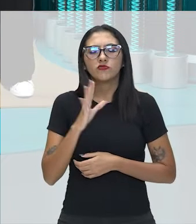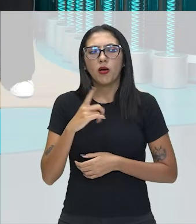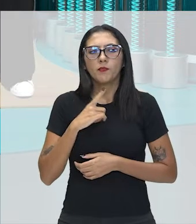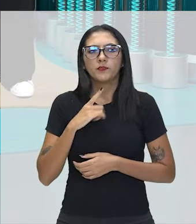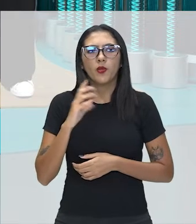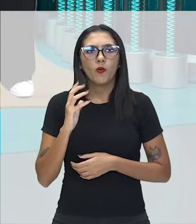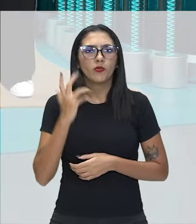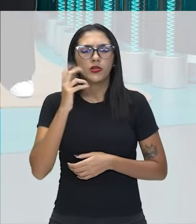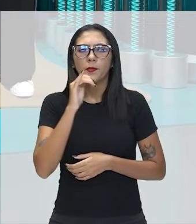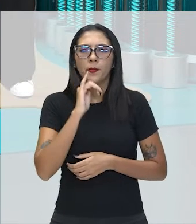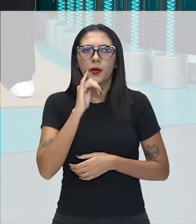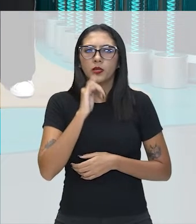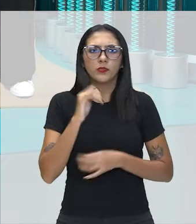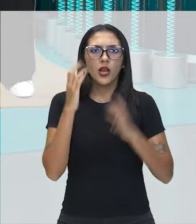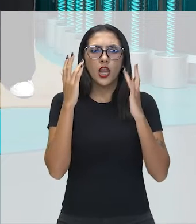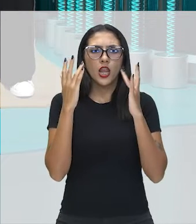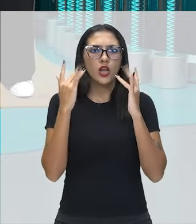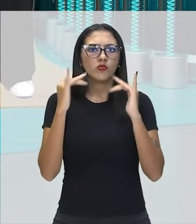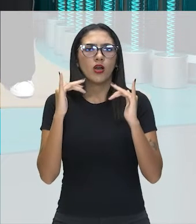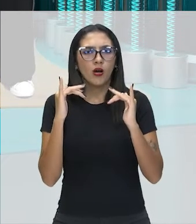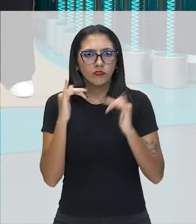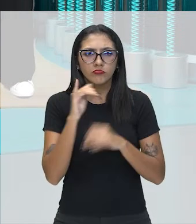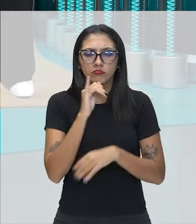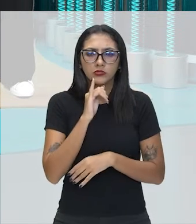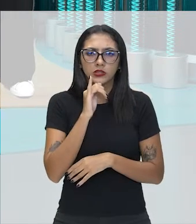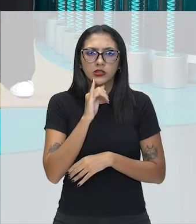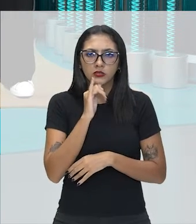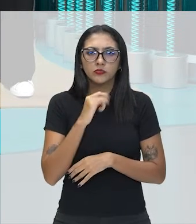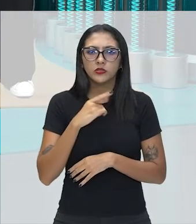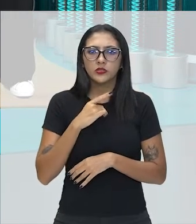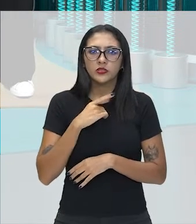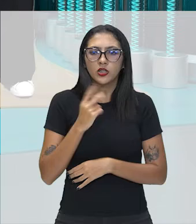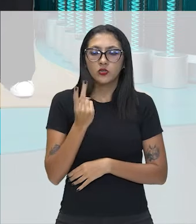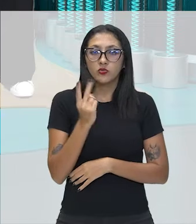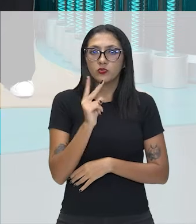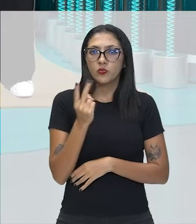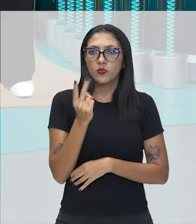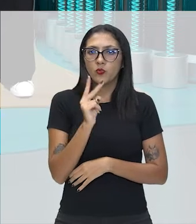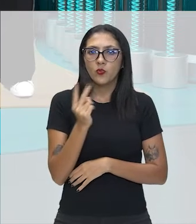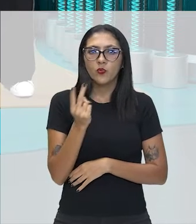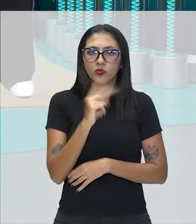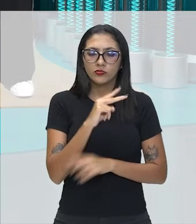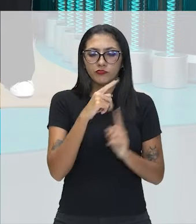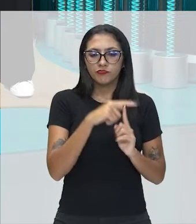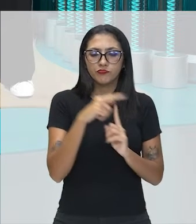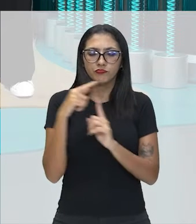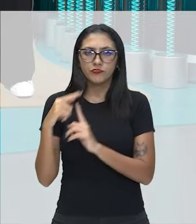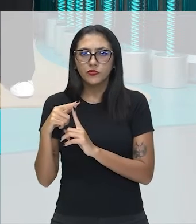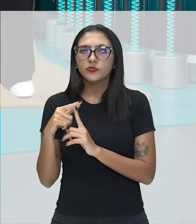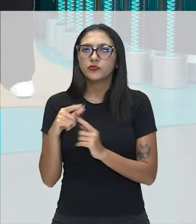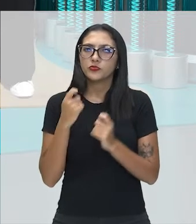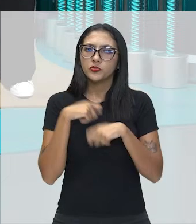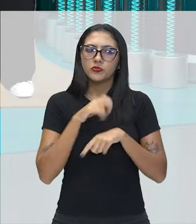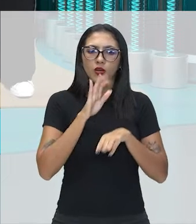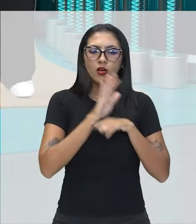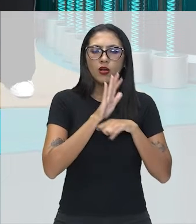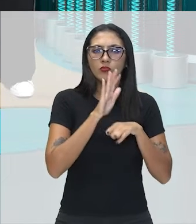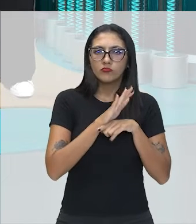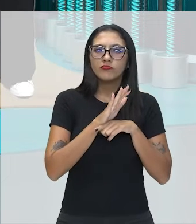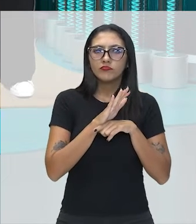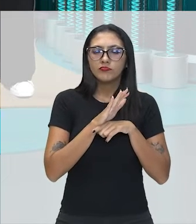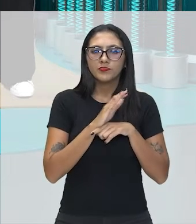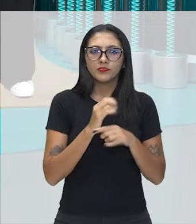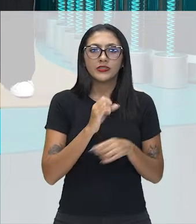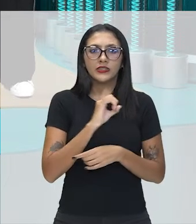for espontâneo, e aqui eu já digo para vocês que existem duas normas, né, duas formas de você atuar com o sangramento nasal. Se